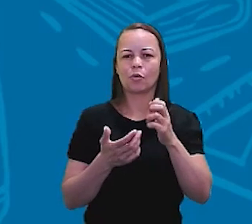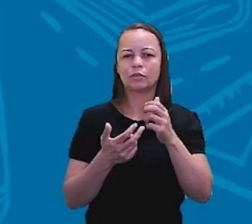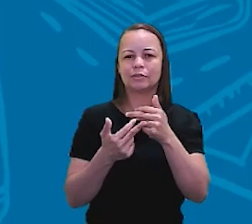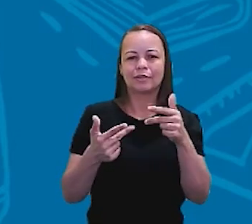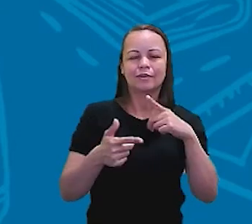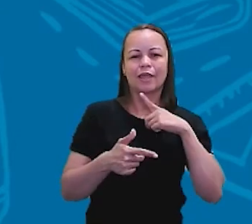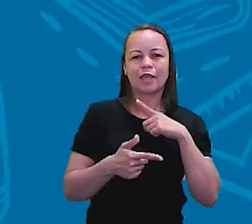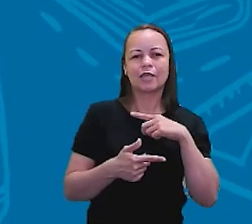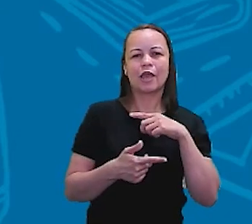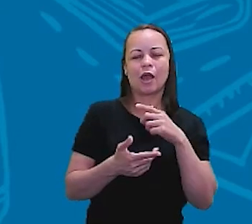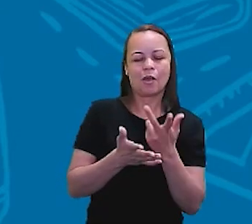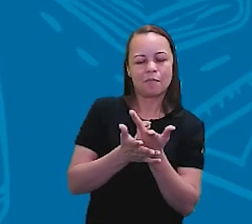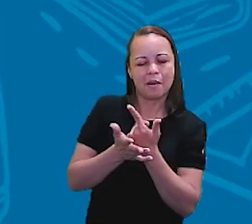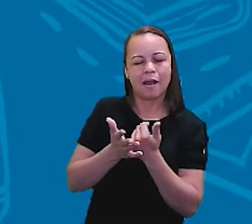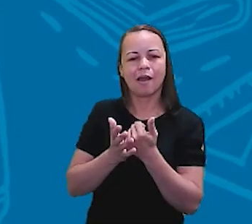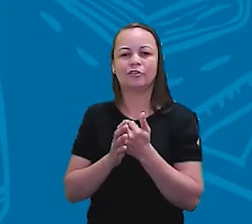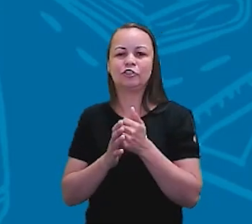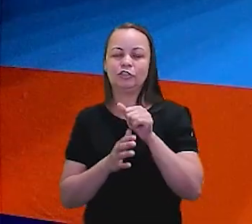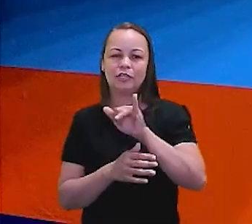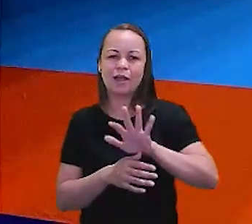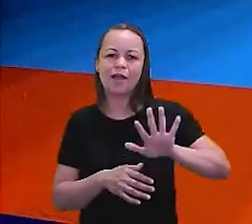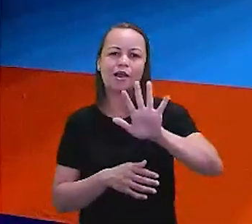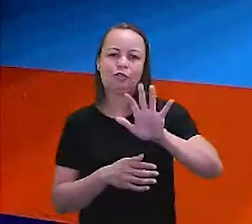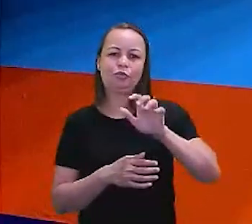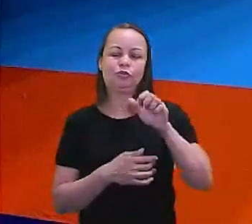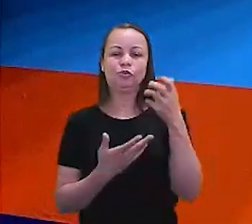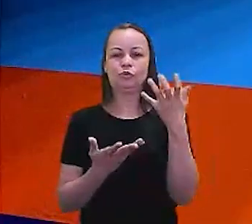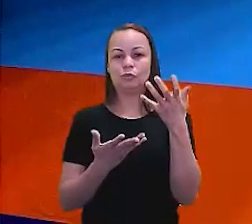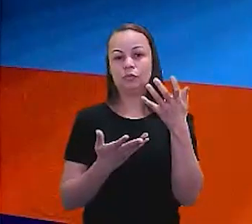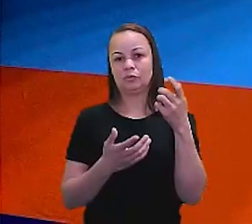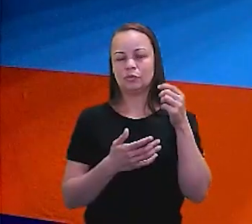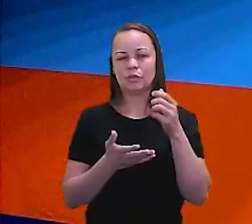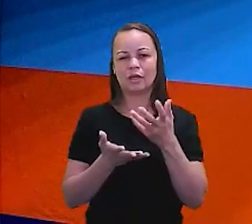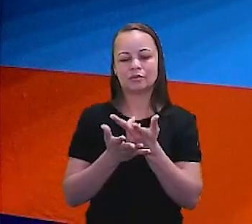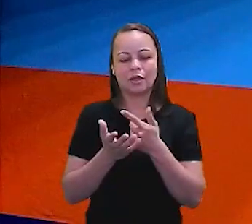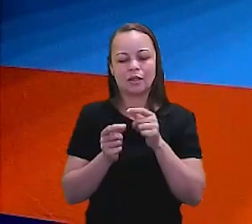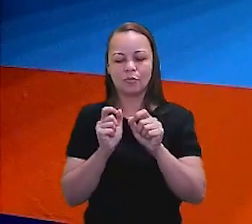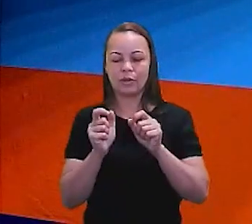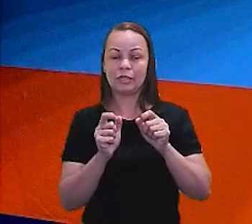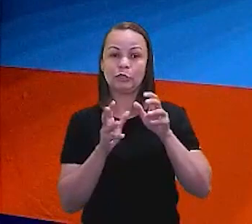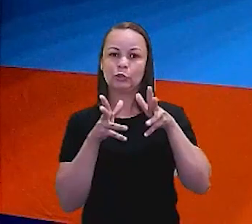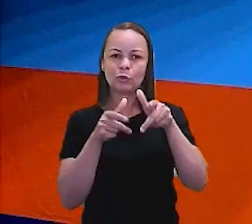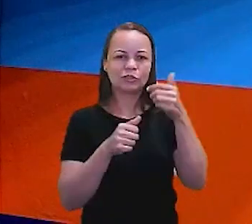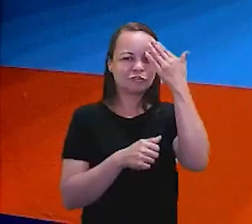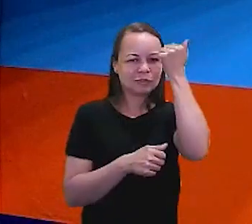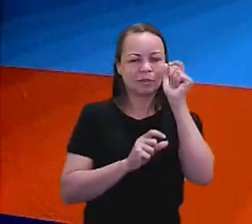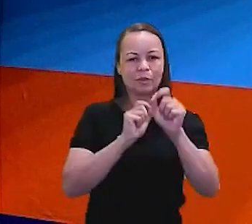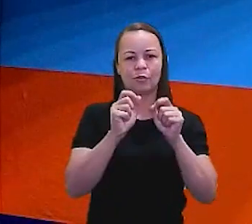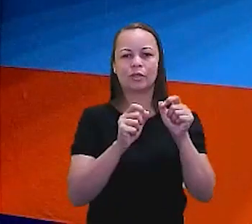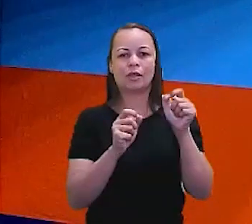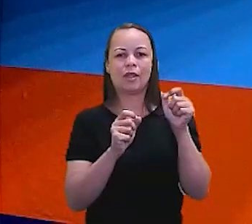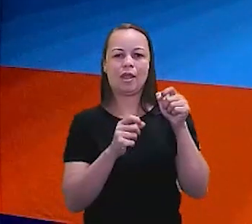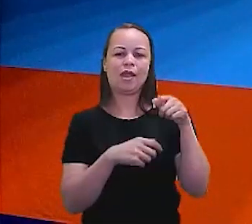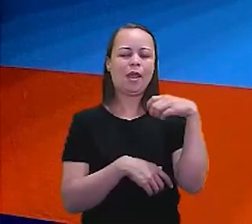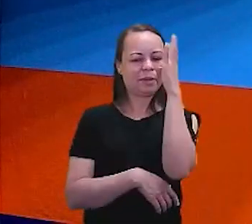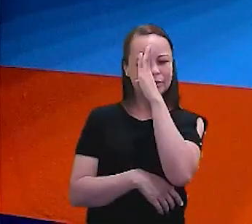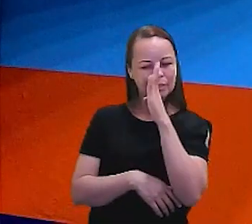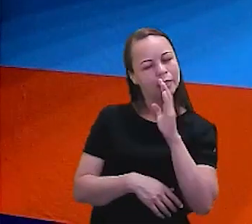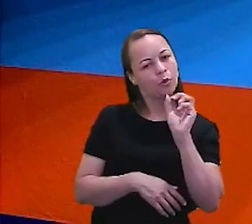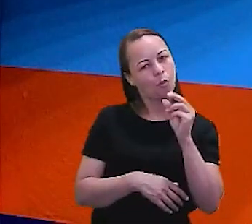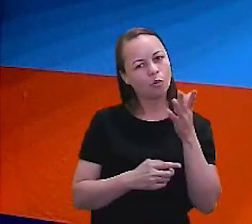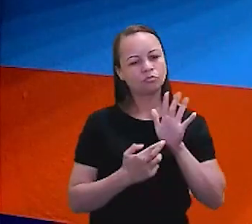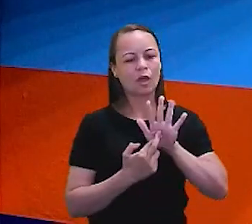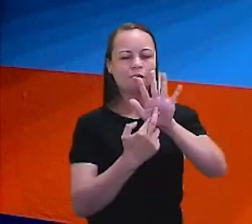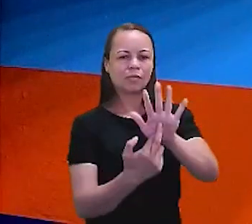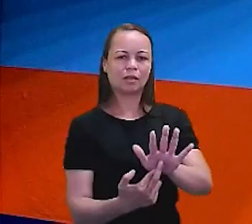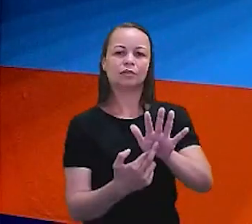da bandeira do Brasil, todos vão saber o quê? É brasileiro ou está representando a bandeira do Brasil. É um dos símbolos mais importantes